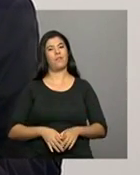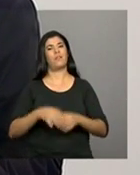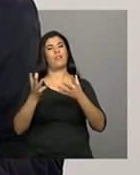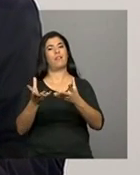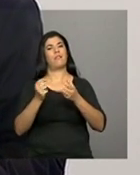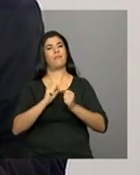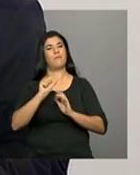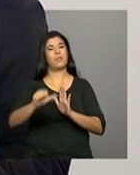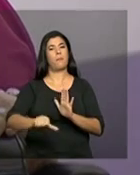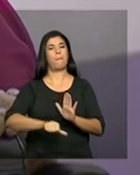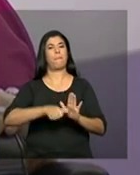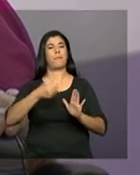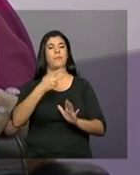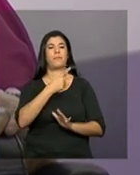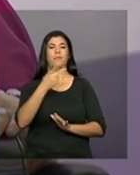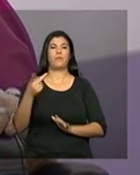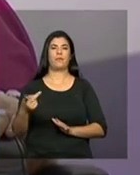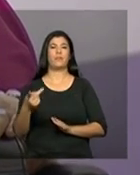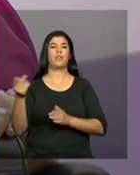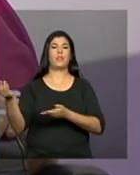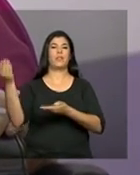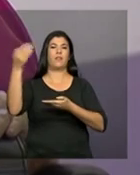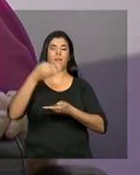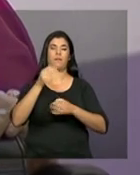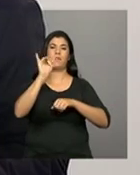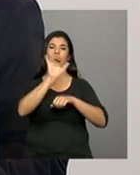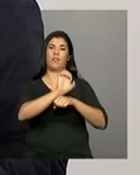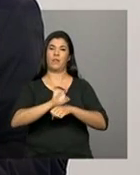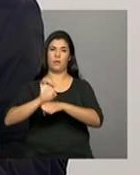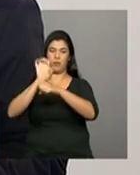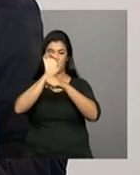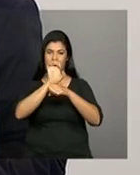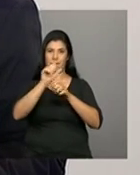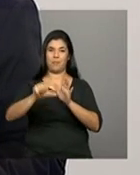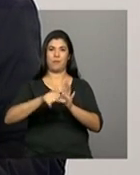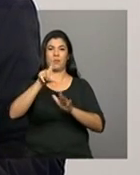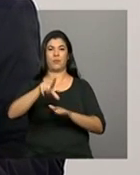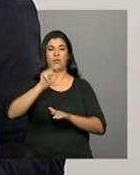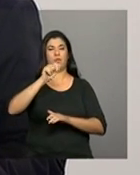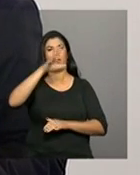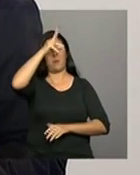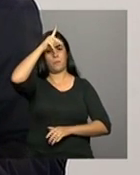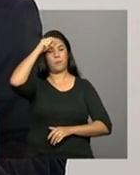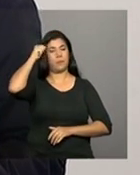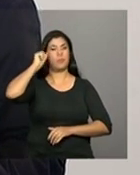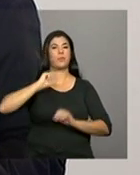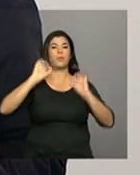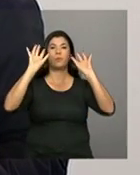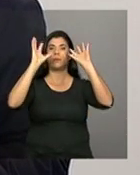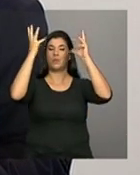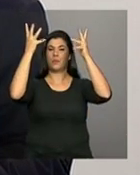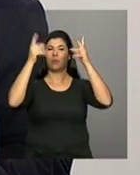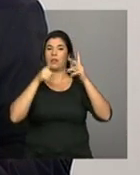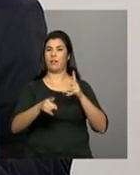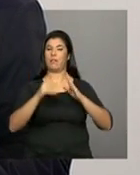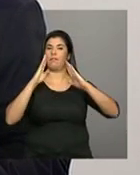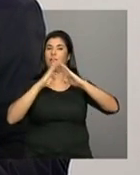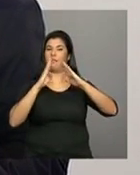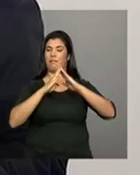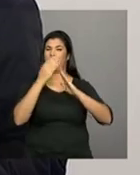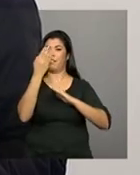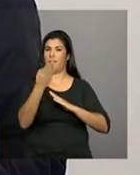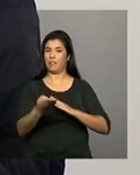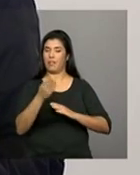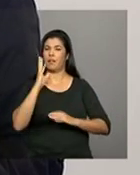das primeiras visitas que a senhora faz aos estados, vira Mato Grosso do Sul. na inauguração dessa bela obra,